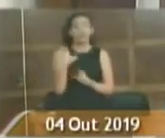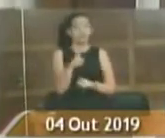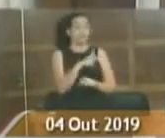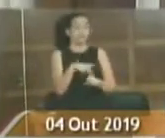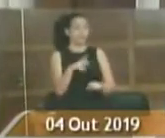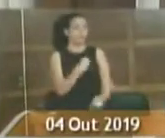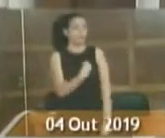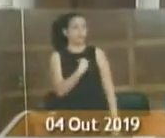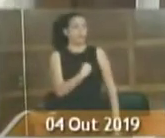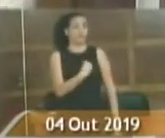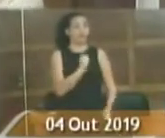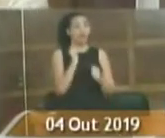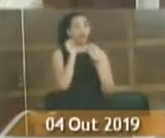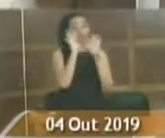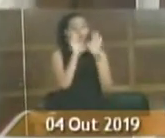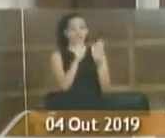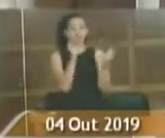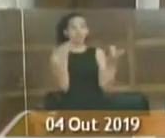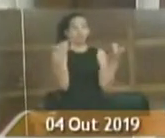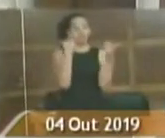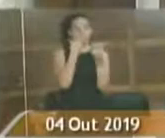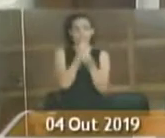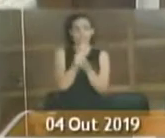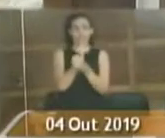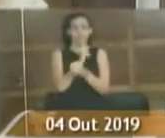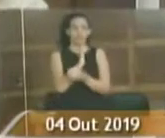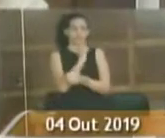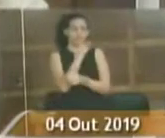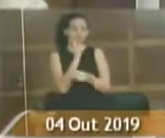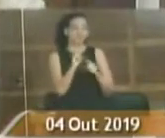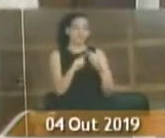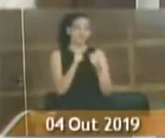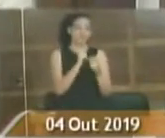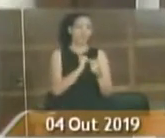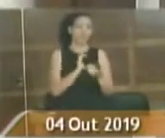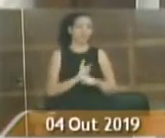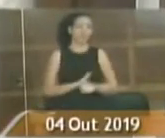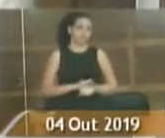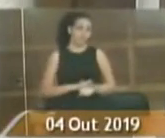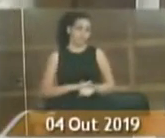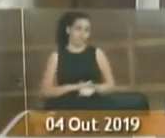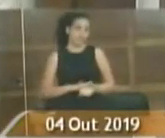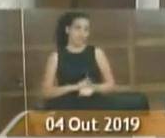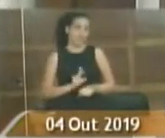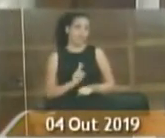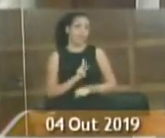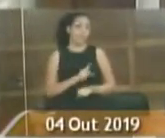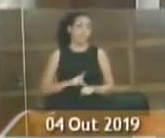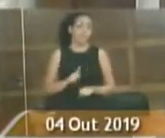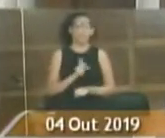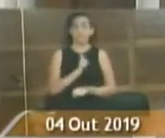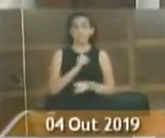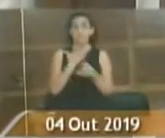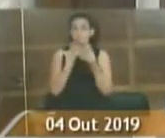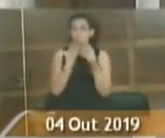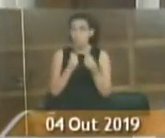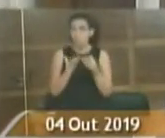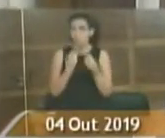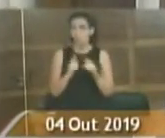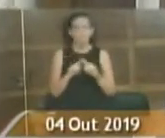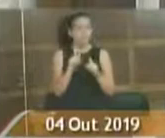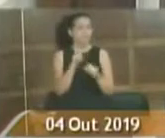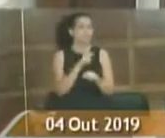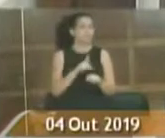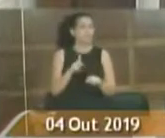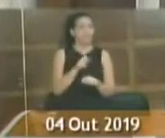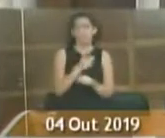país abençoado, maravilhoso, tem carnaval, mas tem doença. Entendeu? O nosso país tem muito, mas tem país que